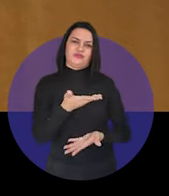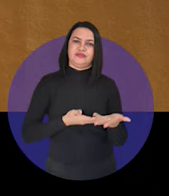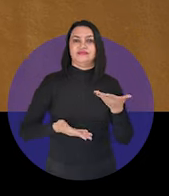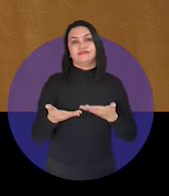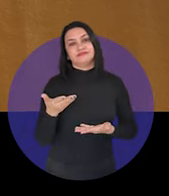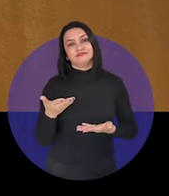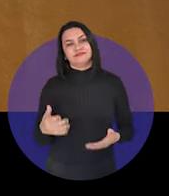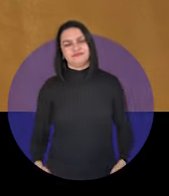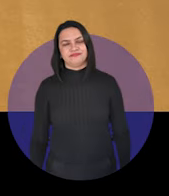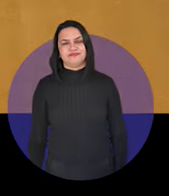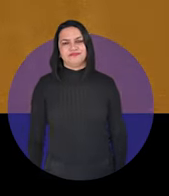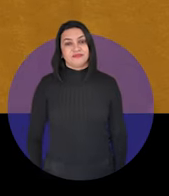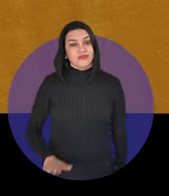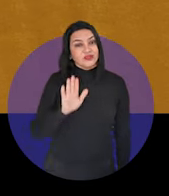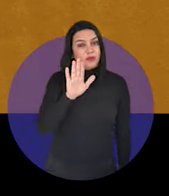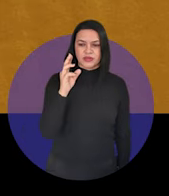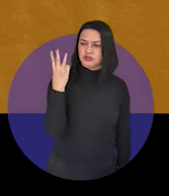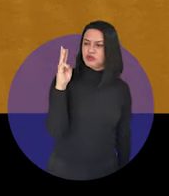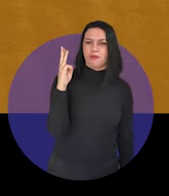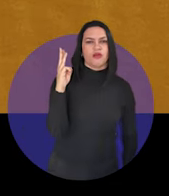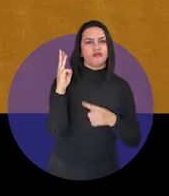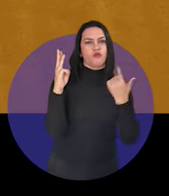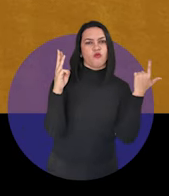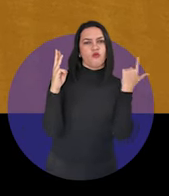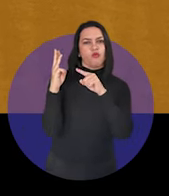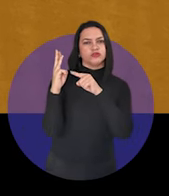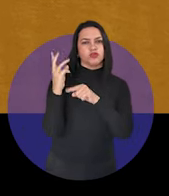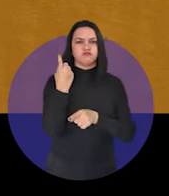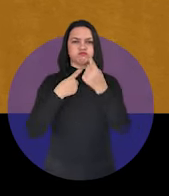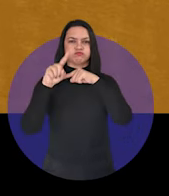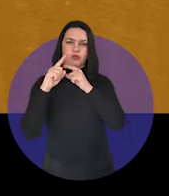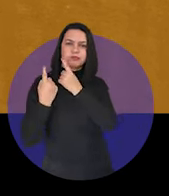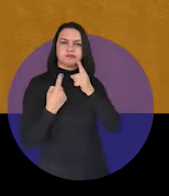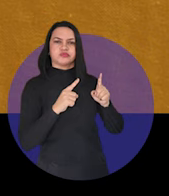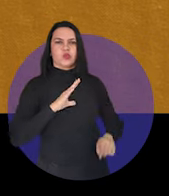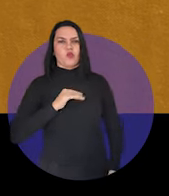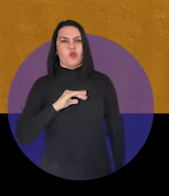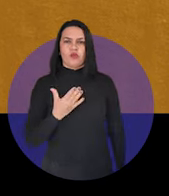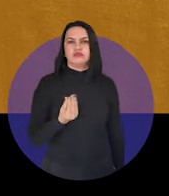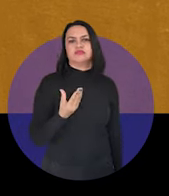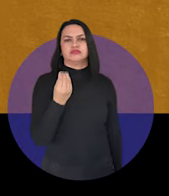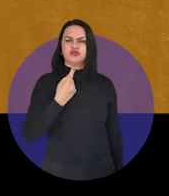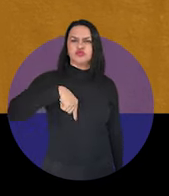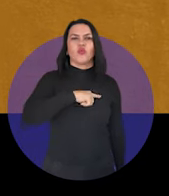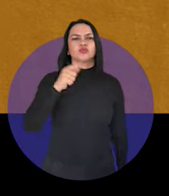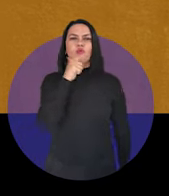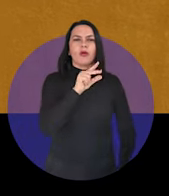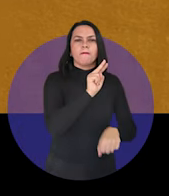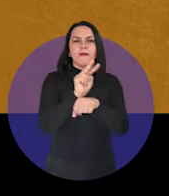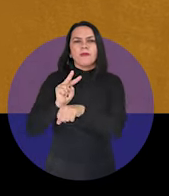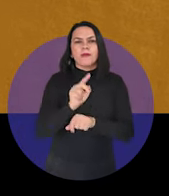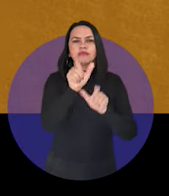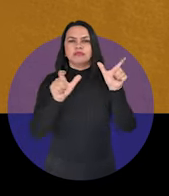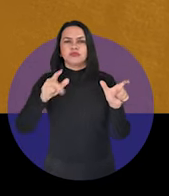fraternidade. Mas o Maranhão conseguiu enfrentar essa crise com muita coragem. A gente conseguiu proteger